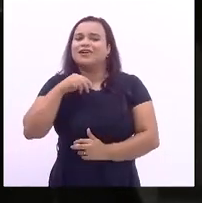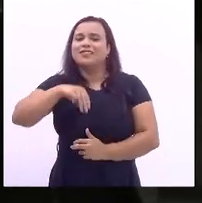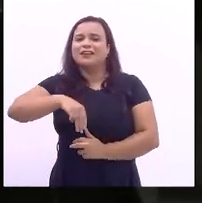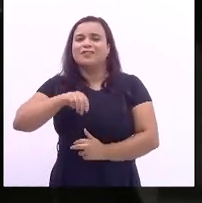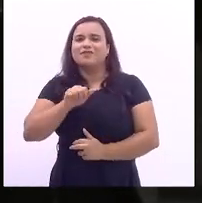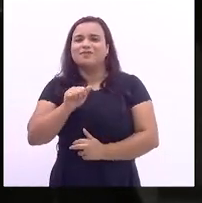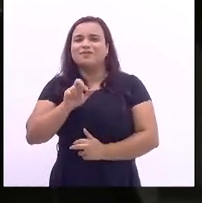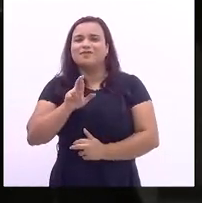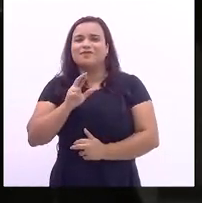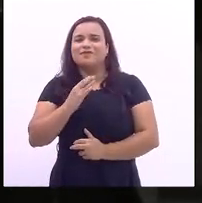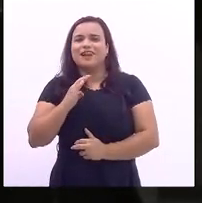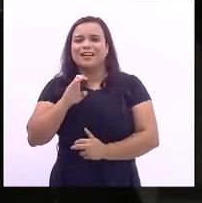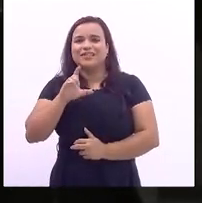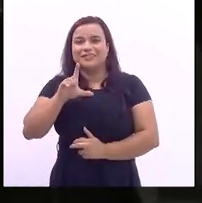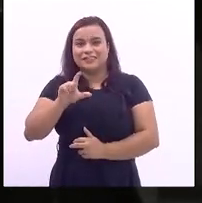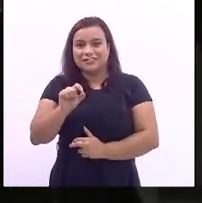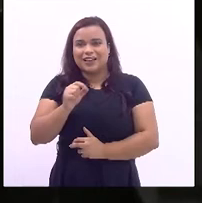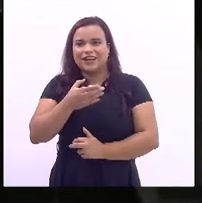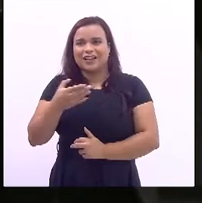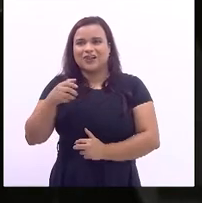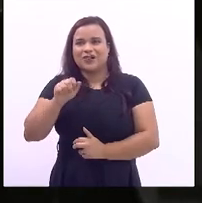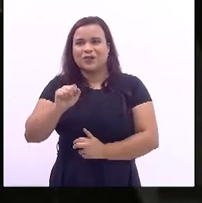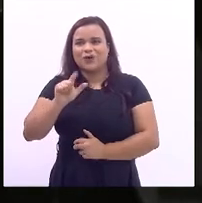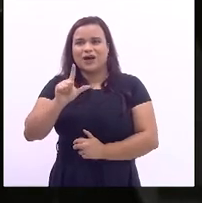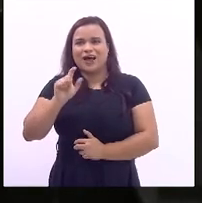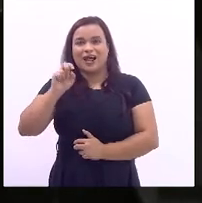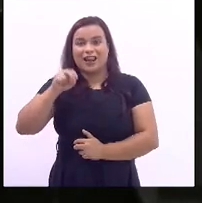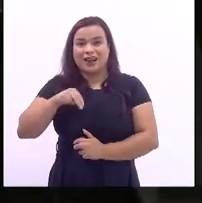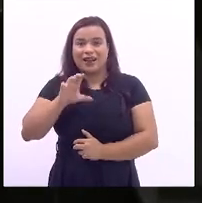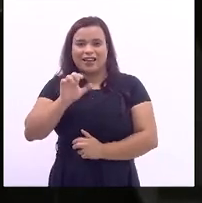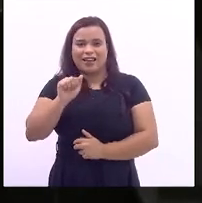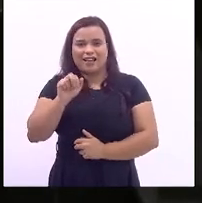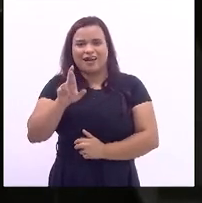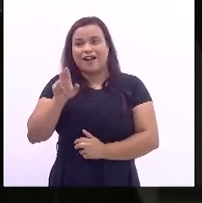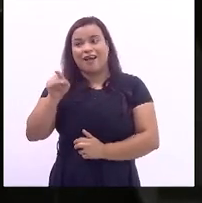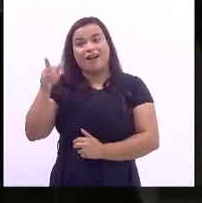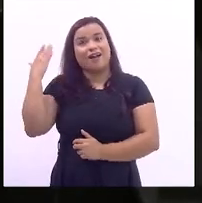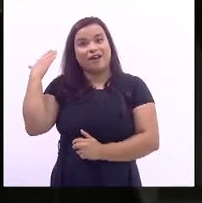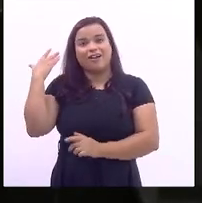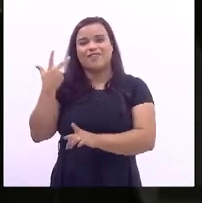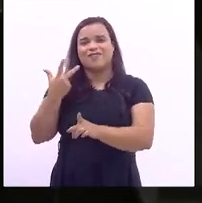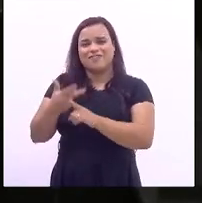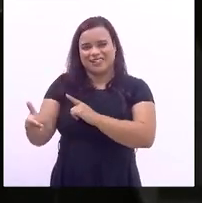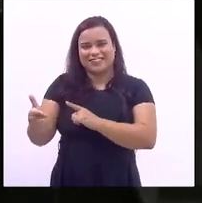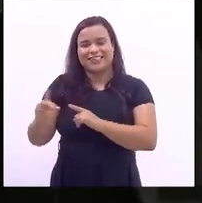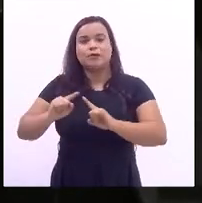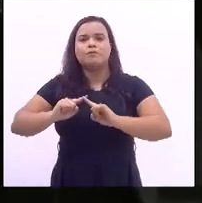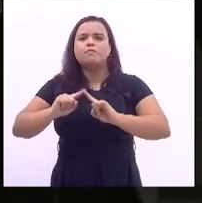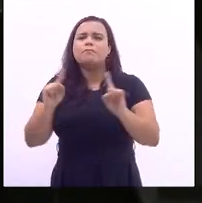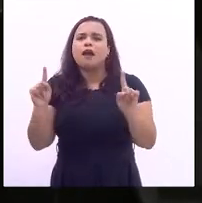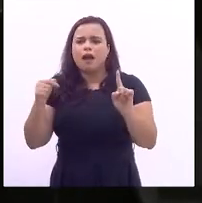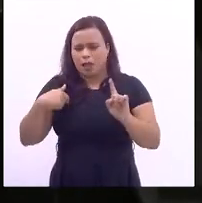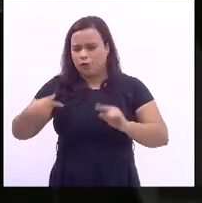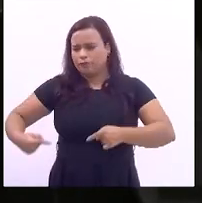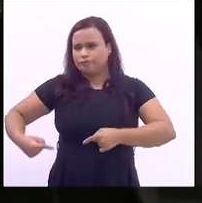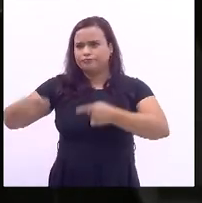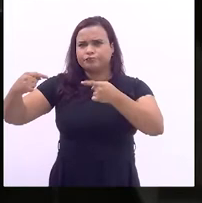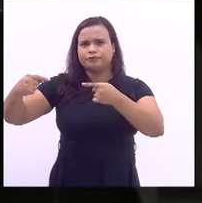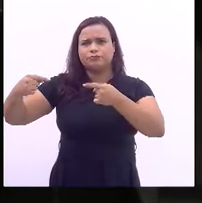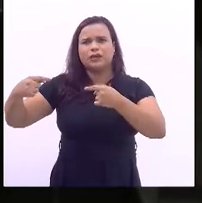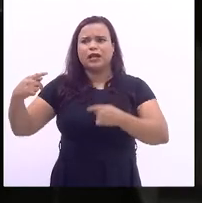que foi o vencedor daquele pleito mas nem por causa disso